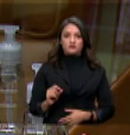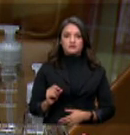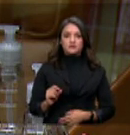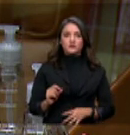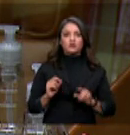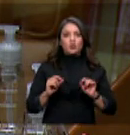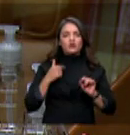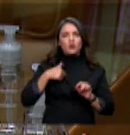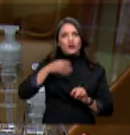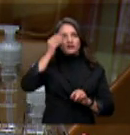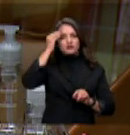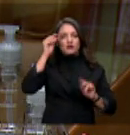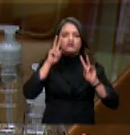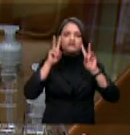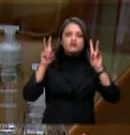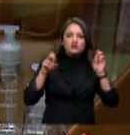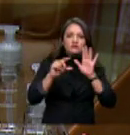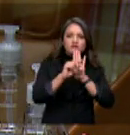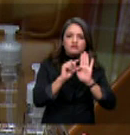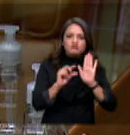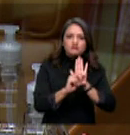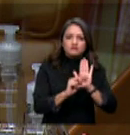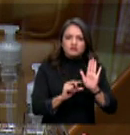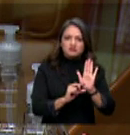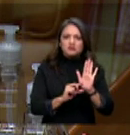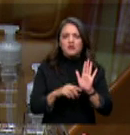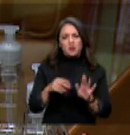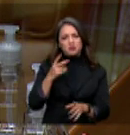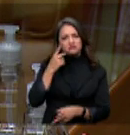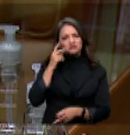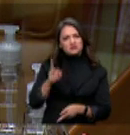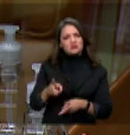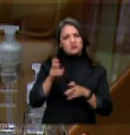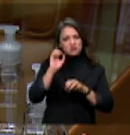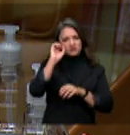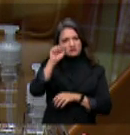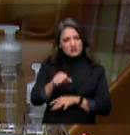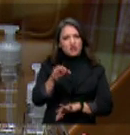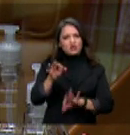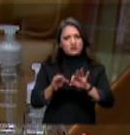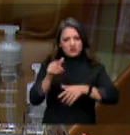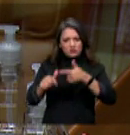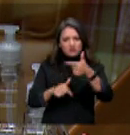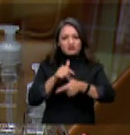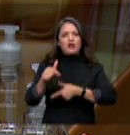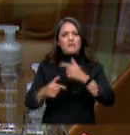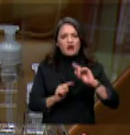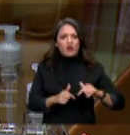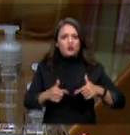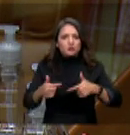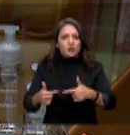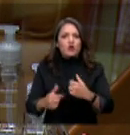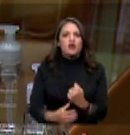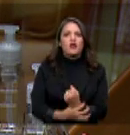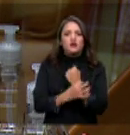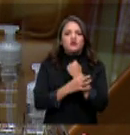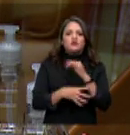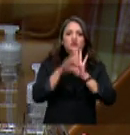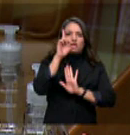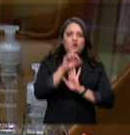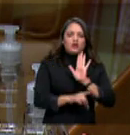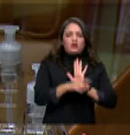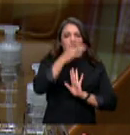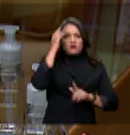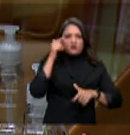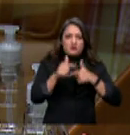essas cláusulas, considero que, sim, a Justiça do Trabalho atuou no sentido de garantir direitos fundamentais dos trabalhadores, neste caso